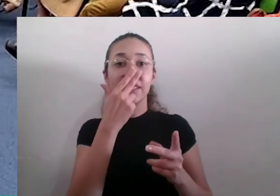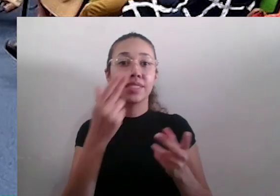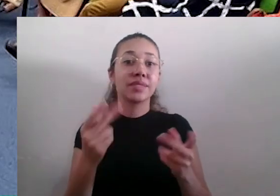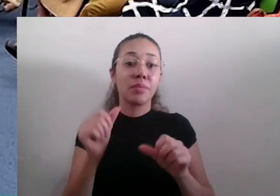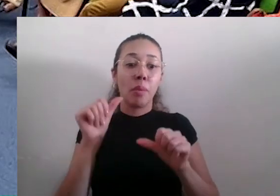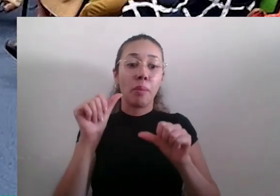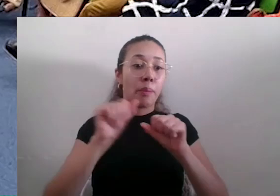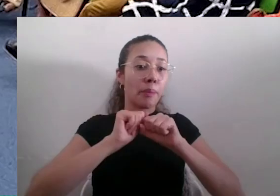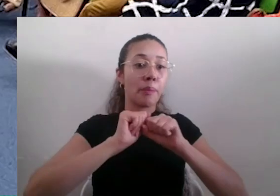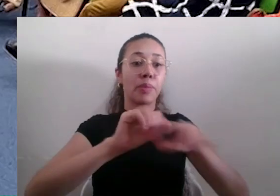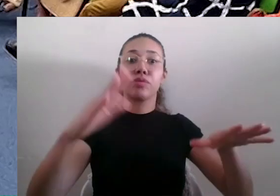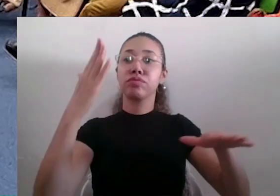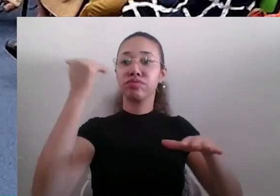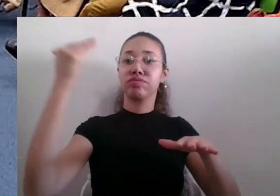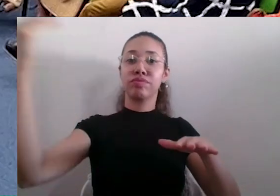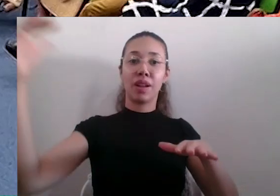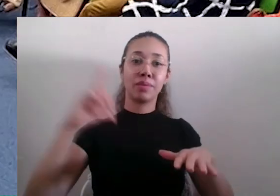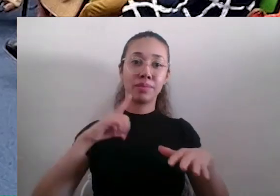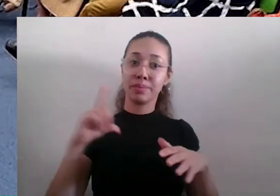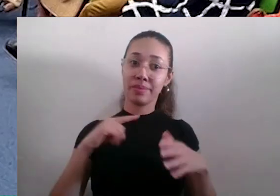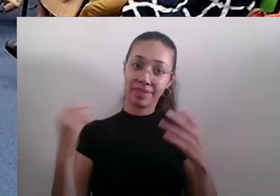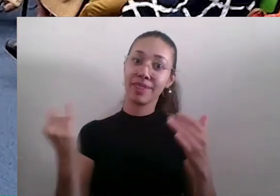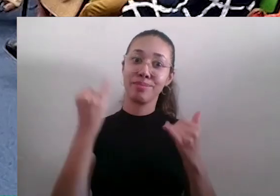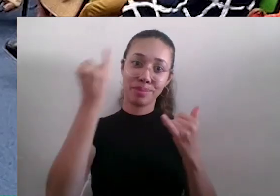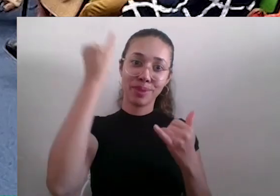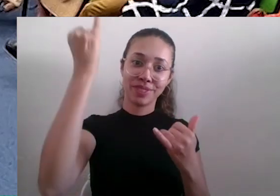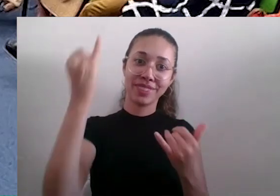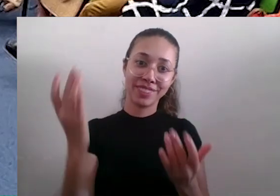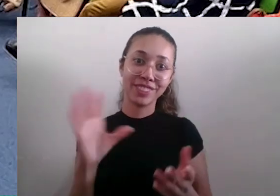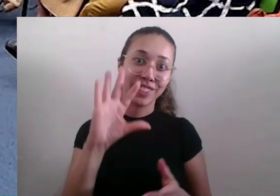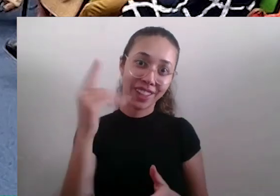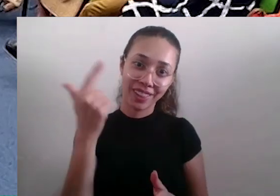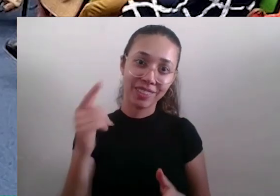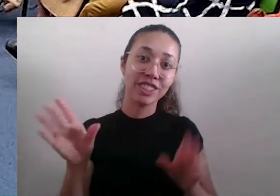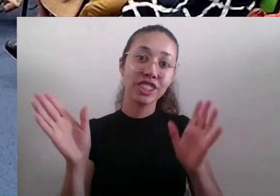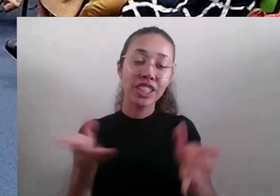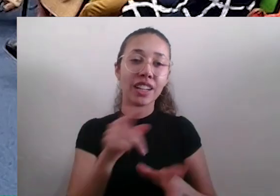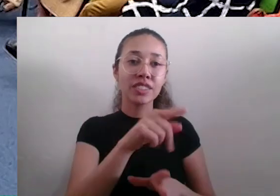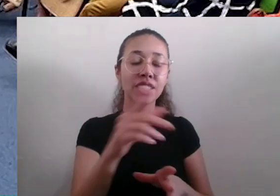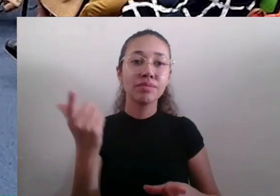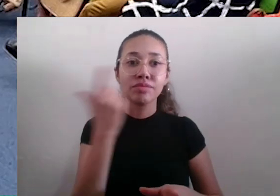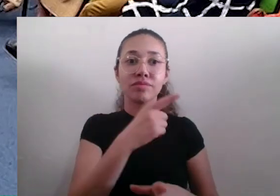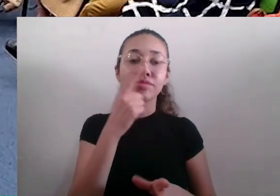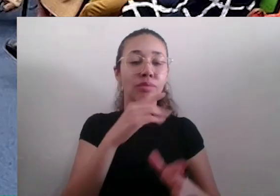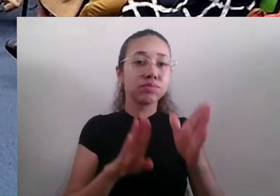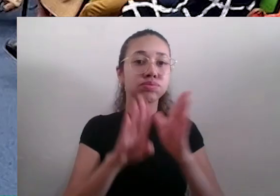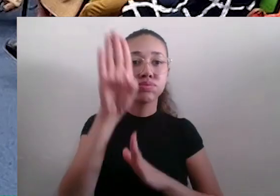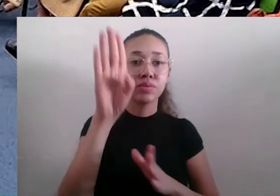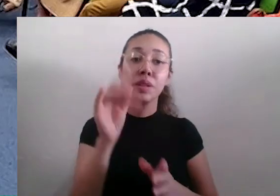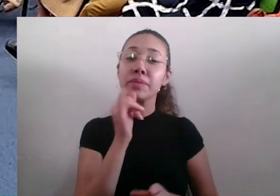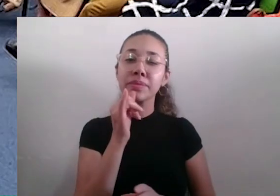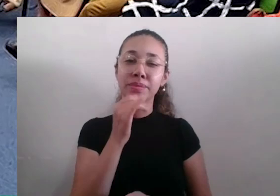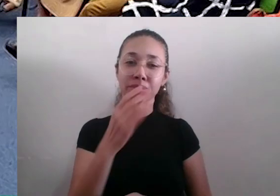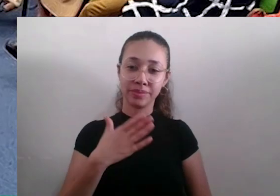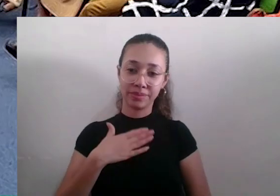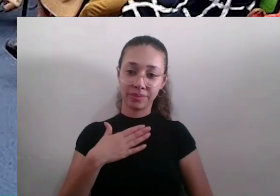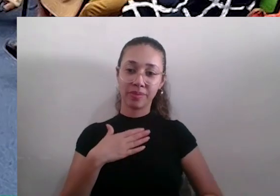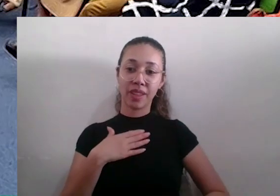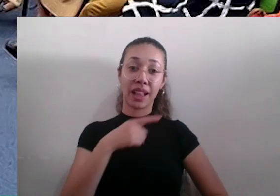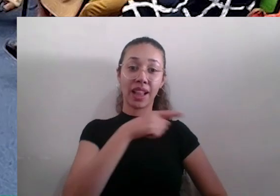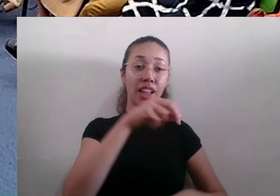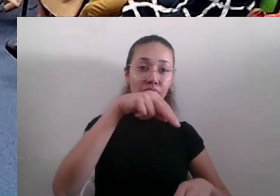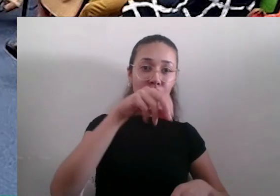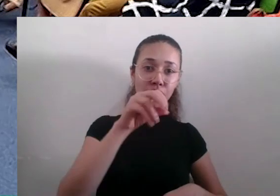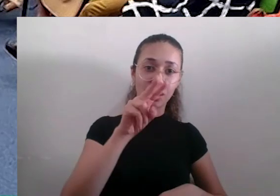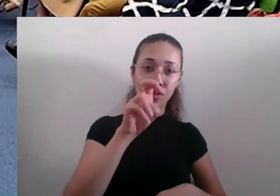destaque fama é poder né não você já já que alcançou esse poder então por exemplo eu o que a novelo lançar eu vou